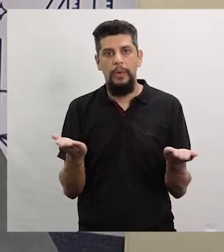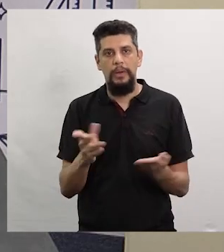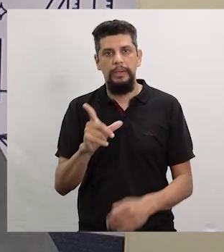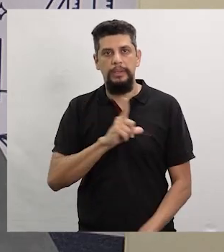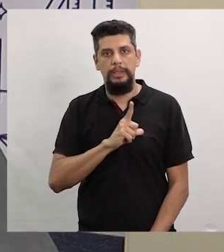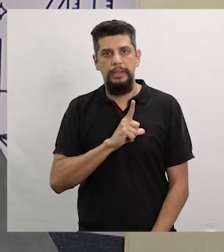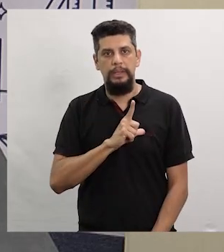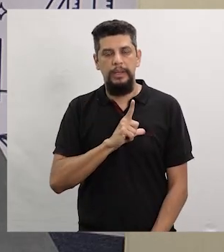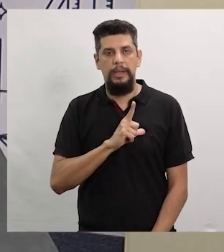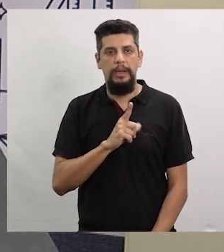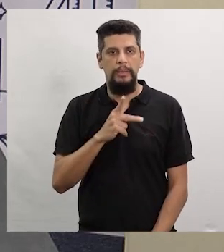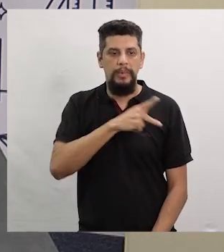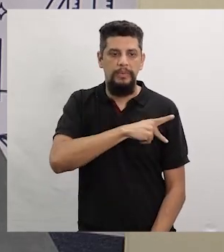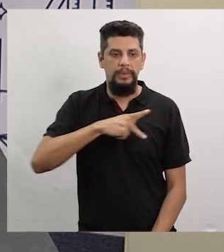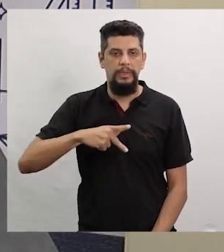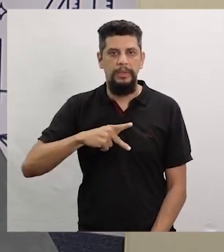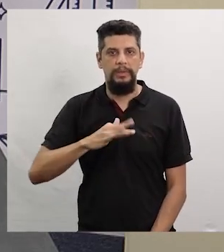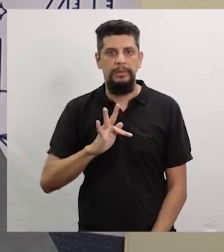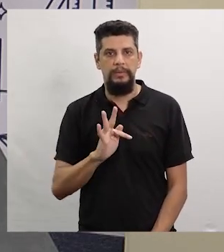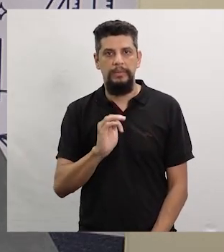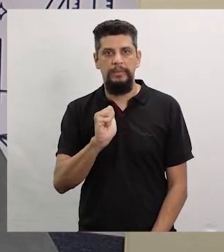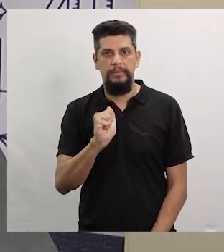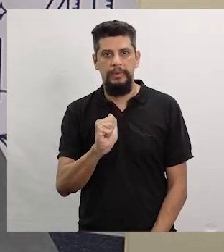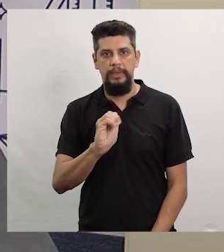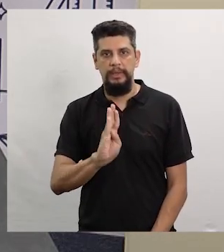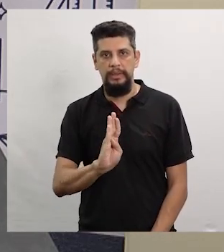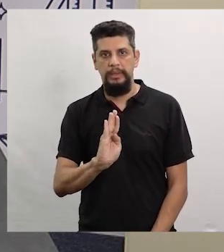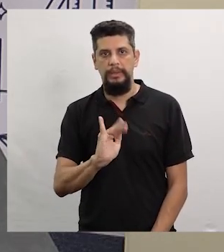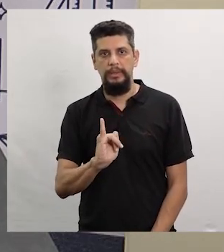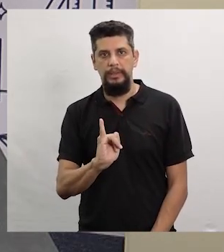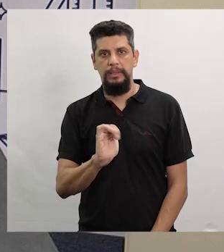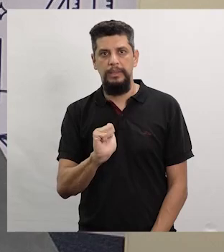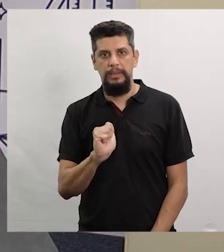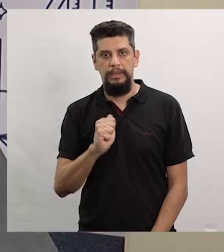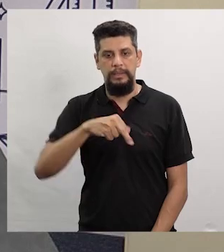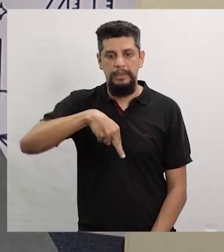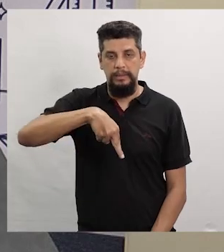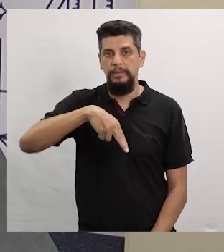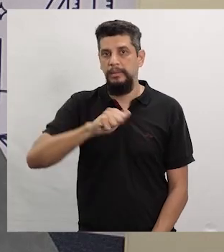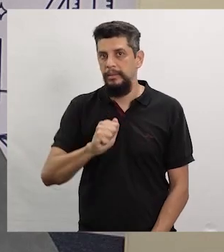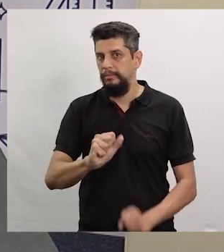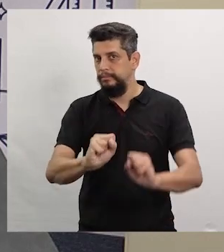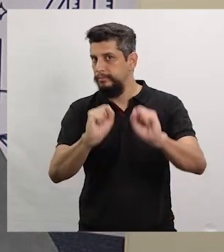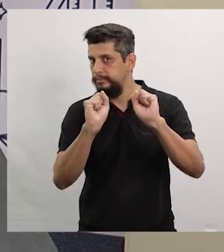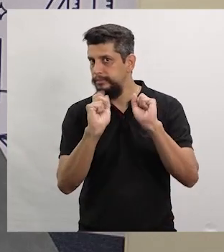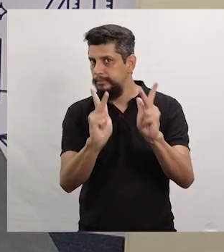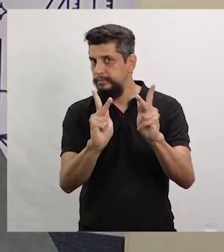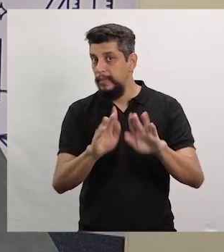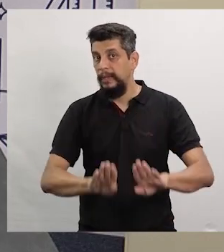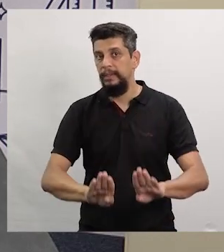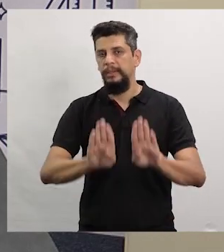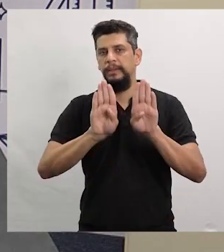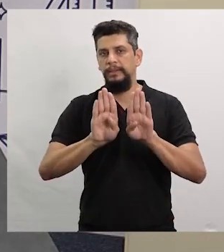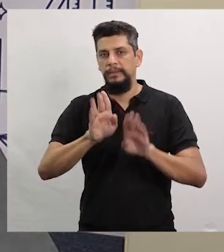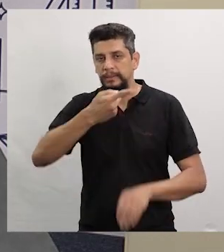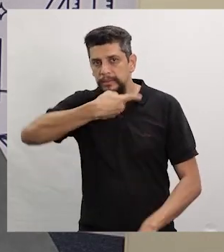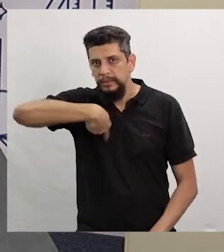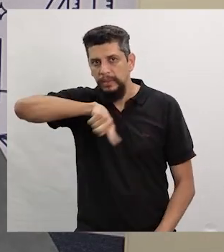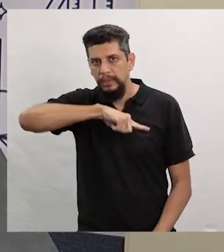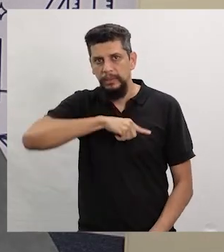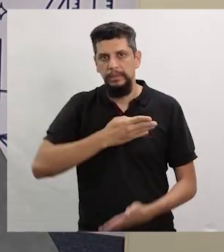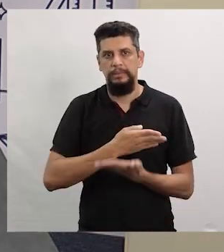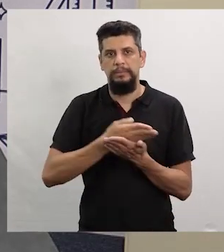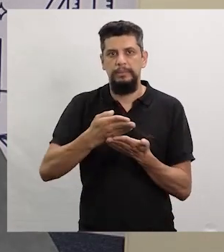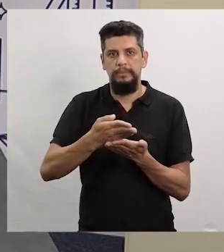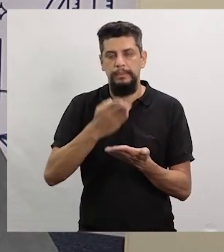professora Fabi a gente chama ela de professora Fábio mas o nome é Fabiana Ok mas para nós